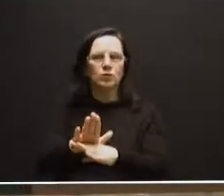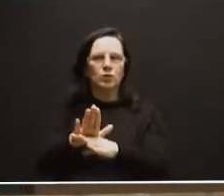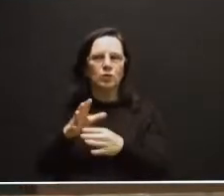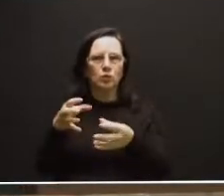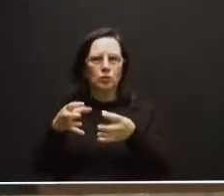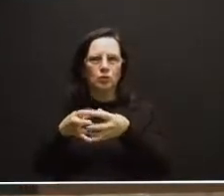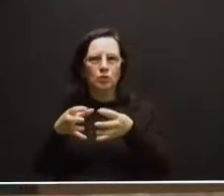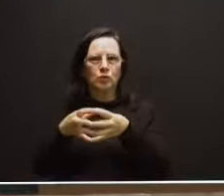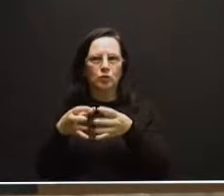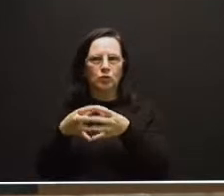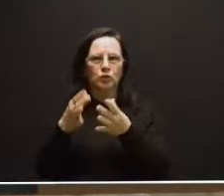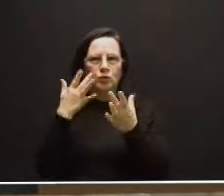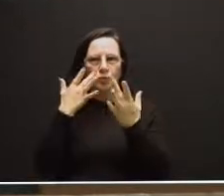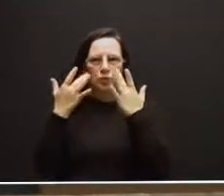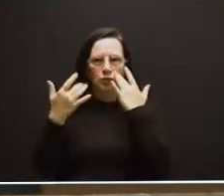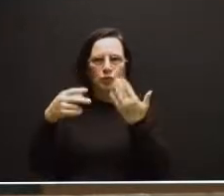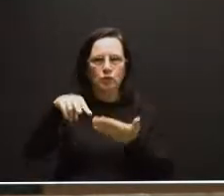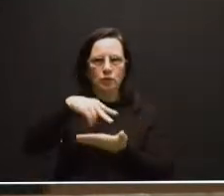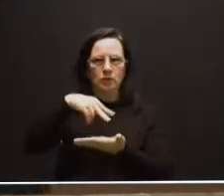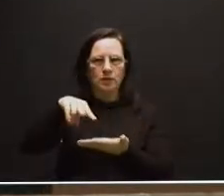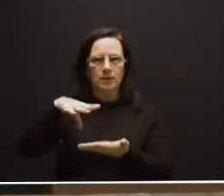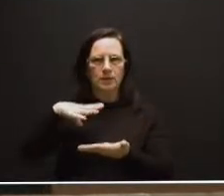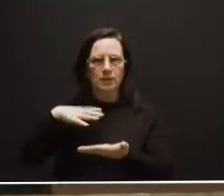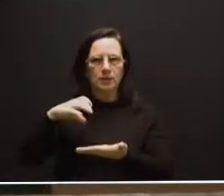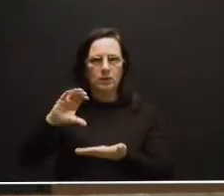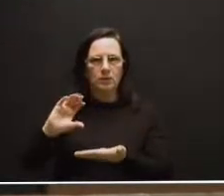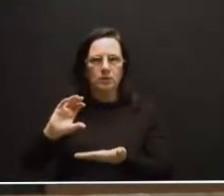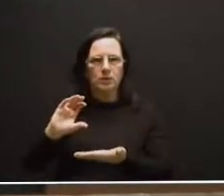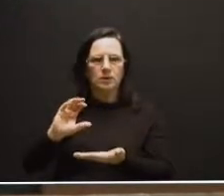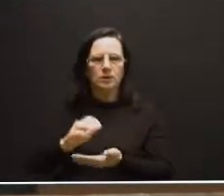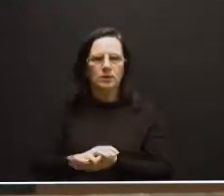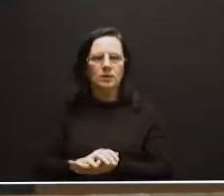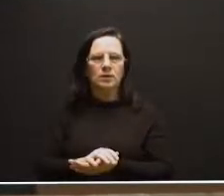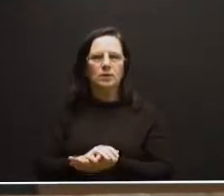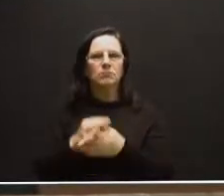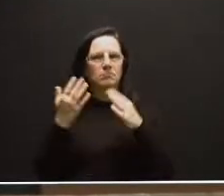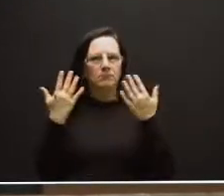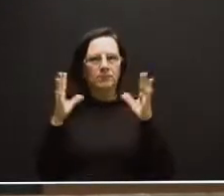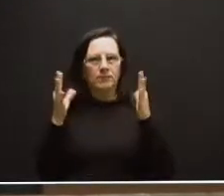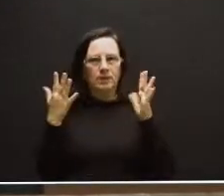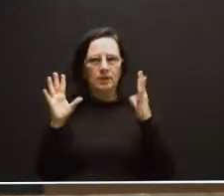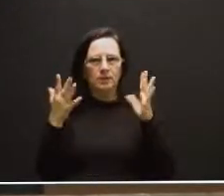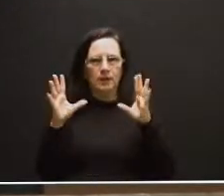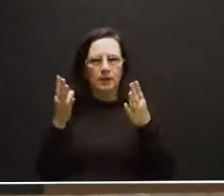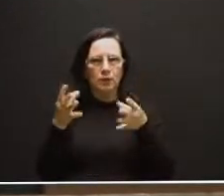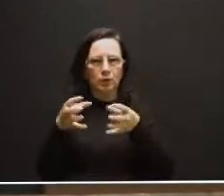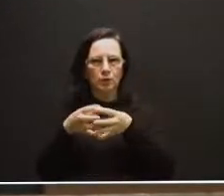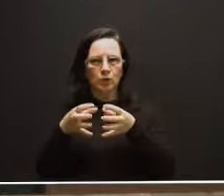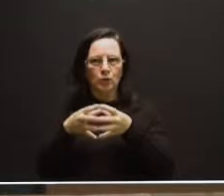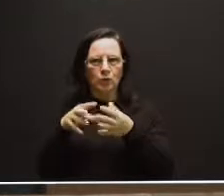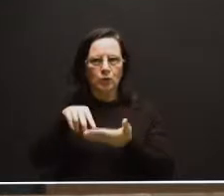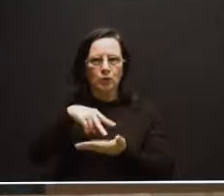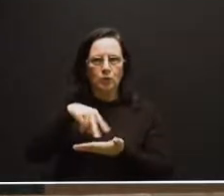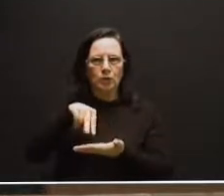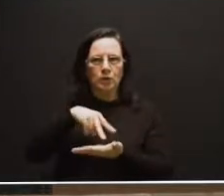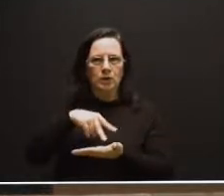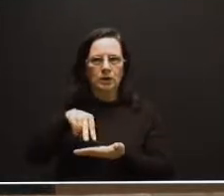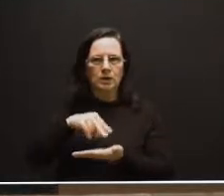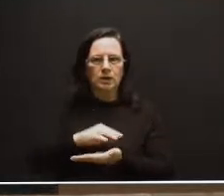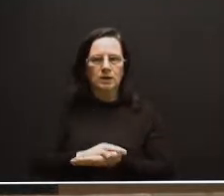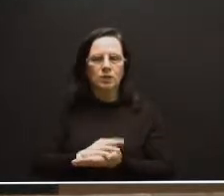nossos artistas da nossa cidade esse momento deixa aqui os parabéns ao grupo de dança e que